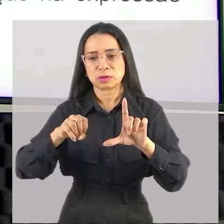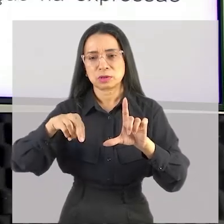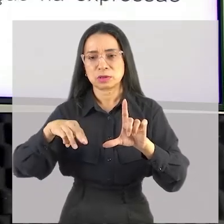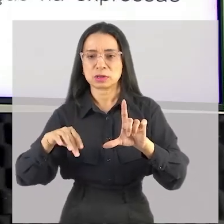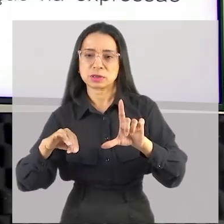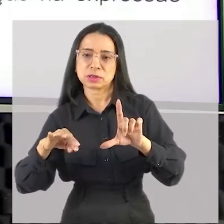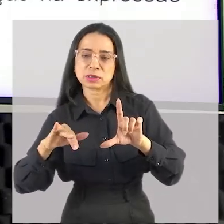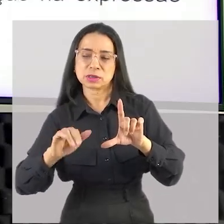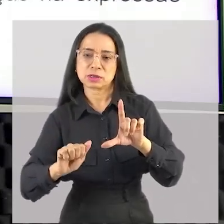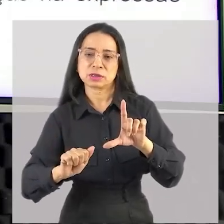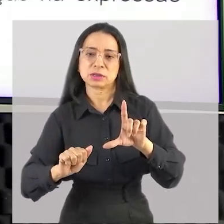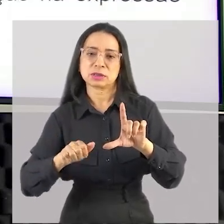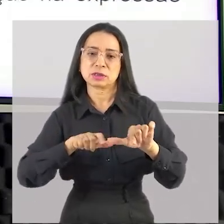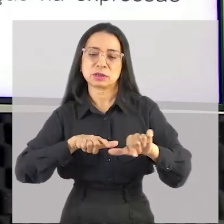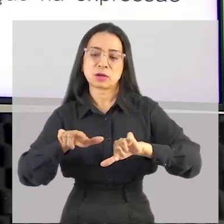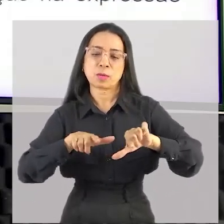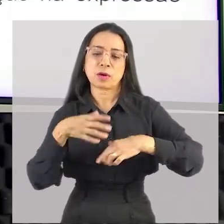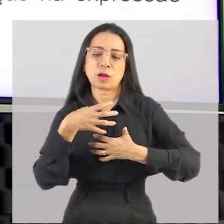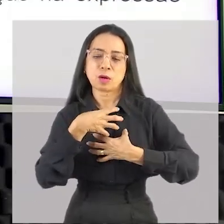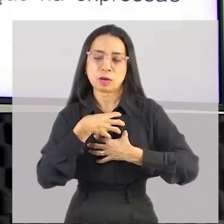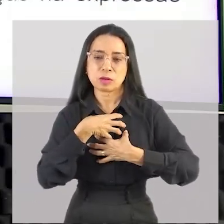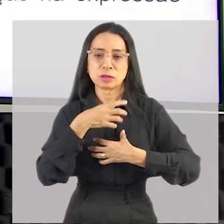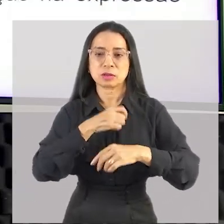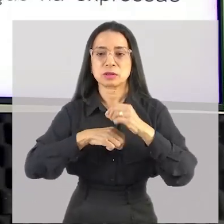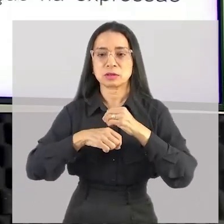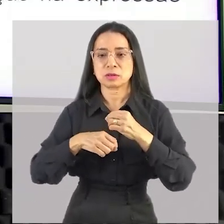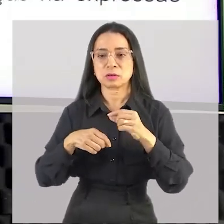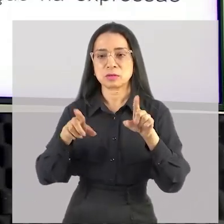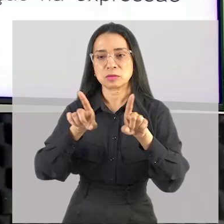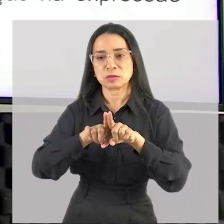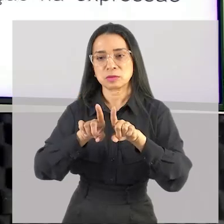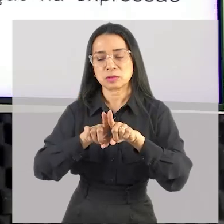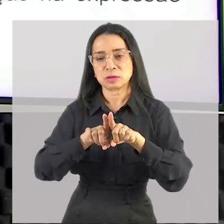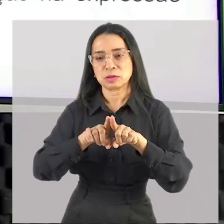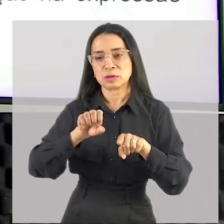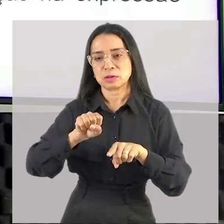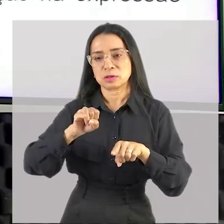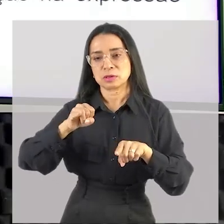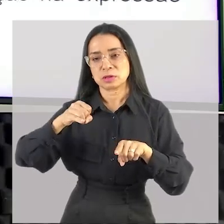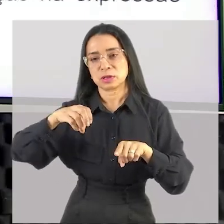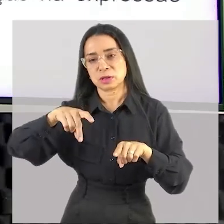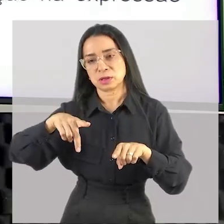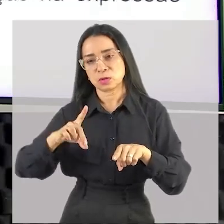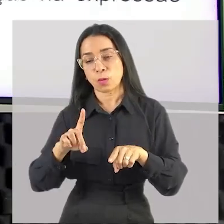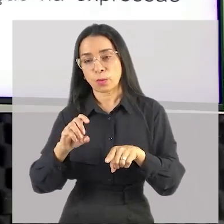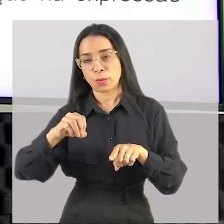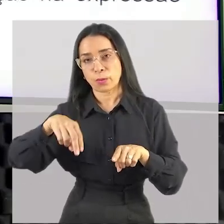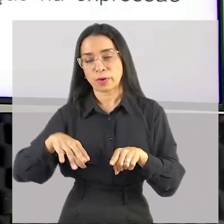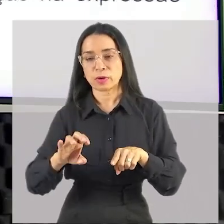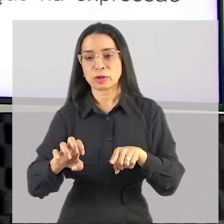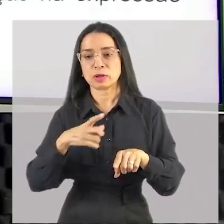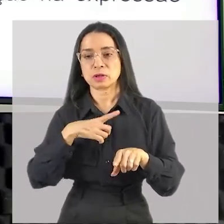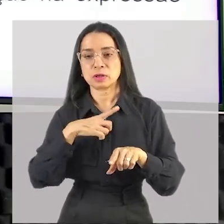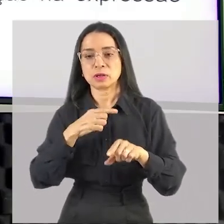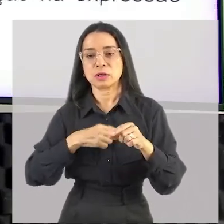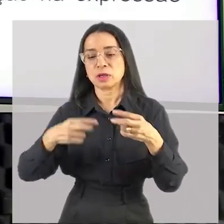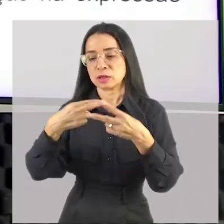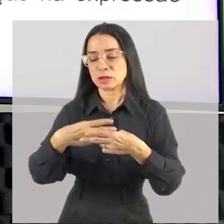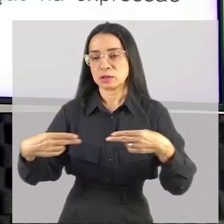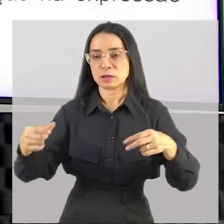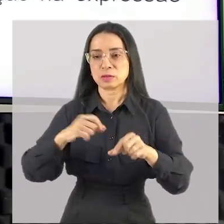sinestesia vai trabalhar com as sensações, assim como a a sinédoque traz esse